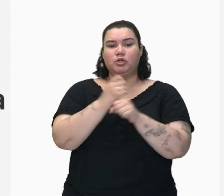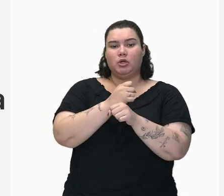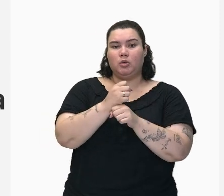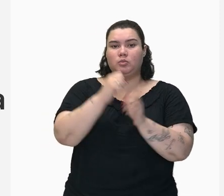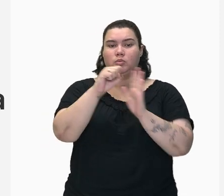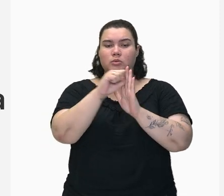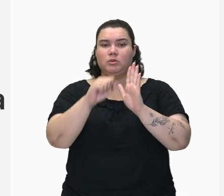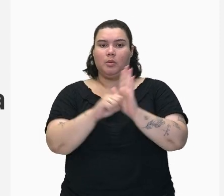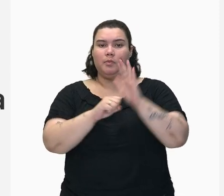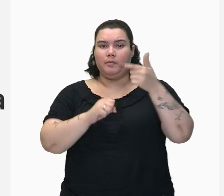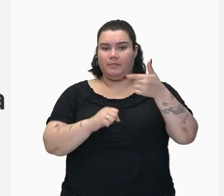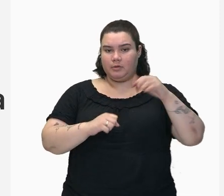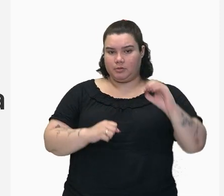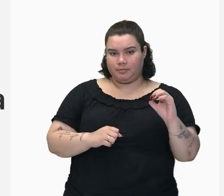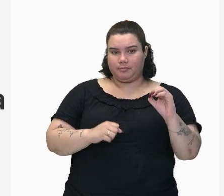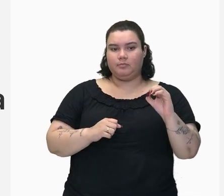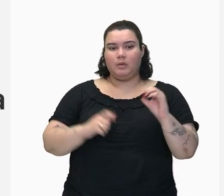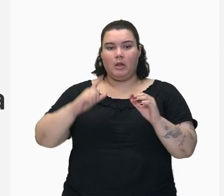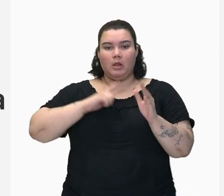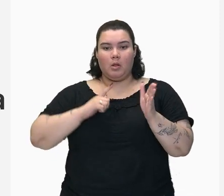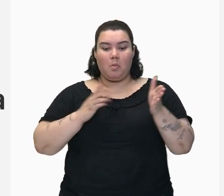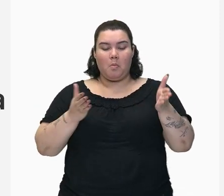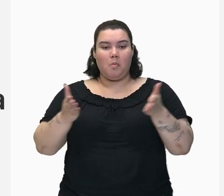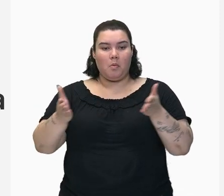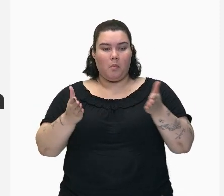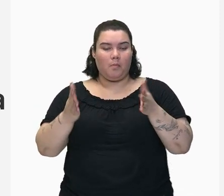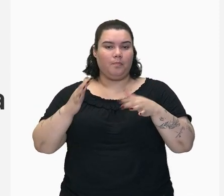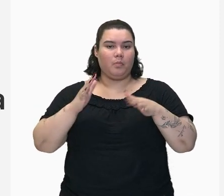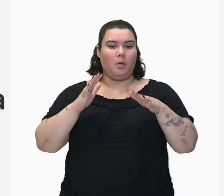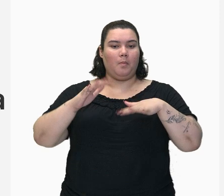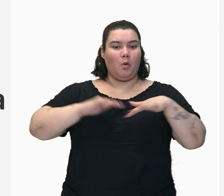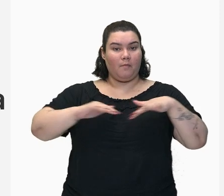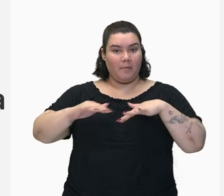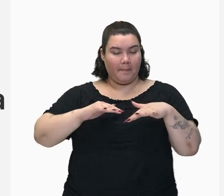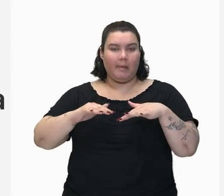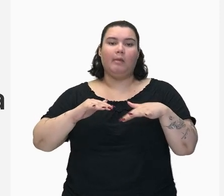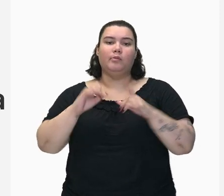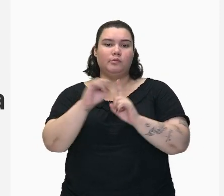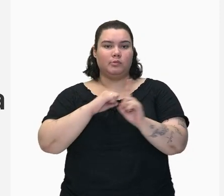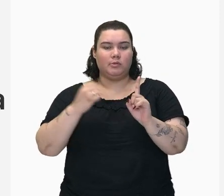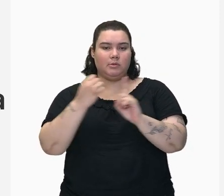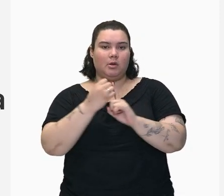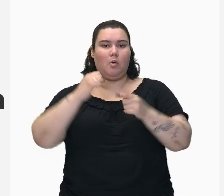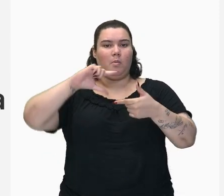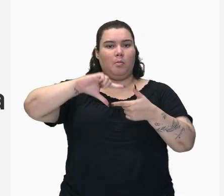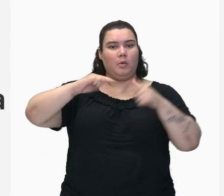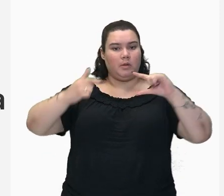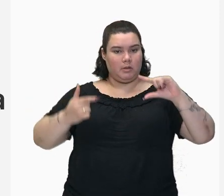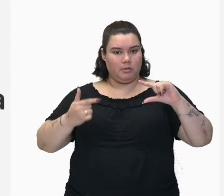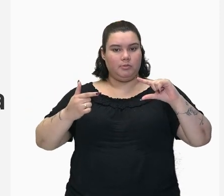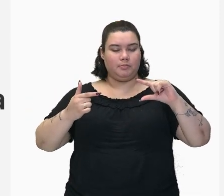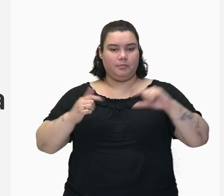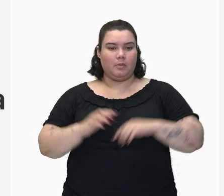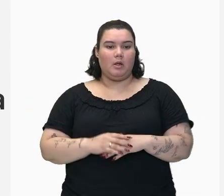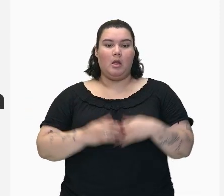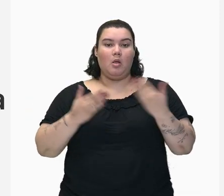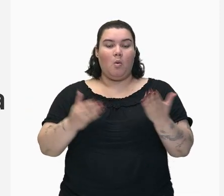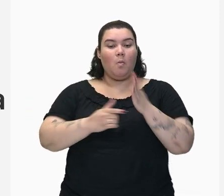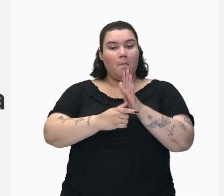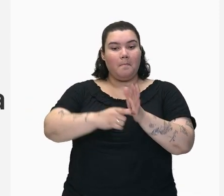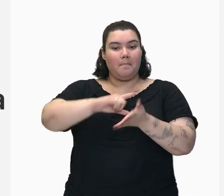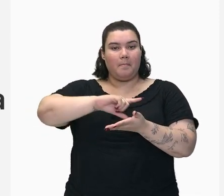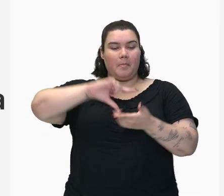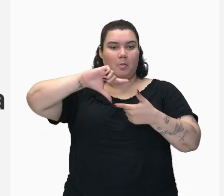do século XX, precedendo o movimento modernista de 22. Na verdade, o pré-modernismo não corresponde a